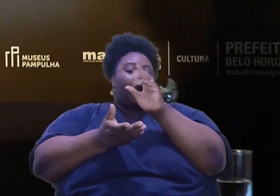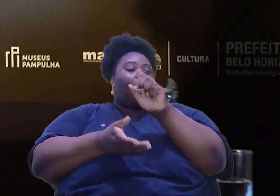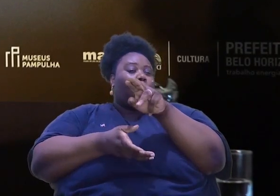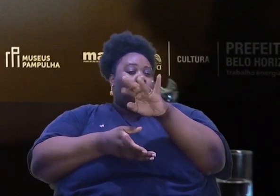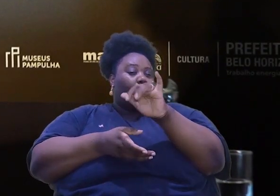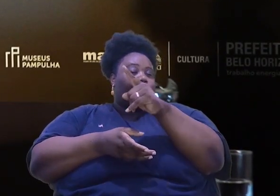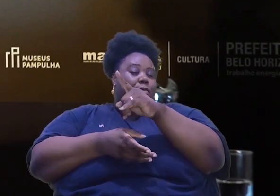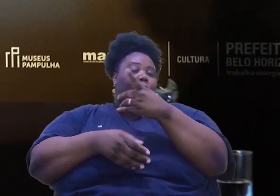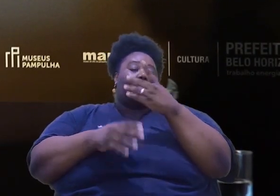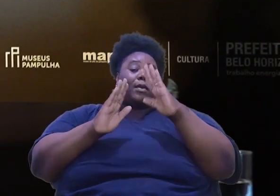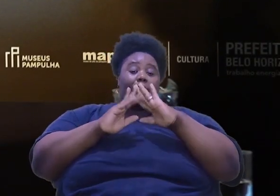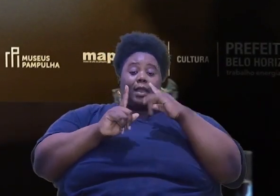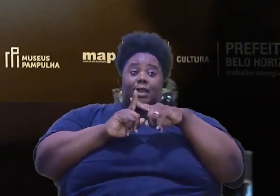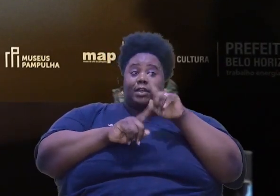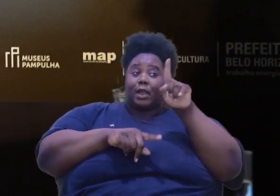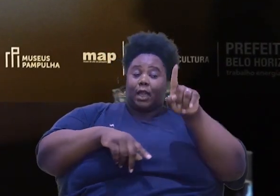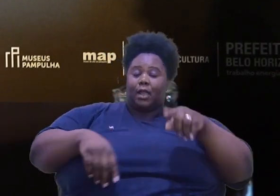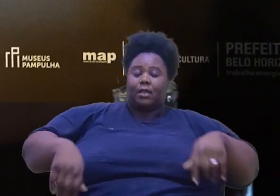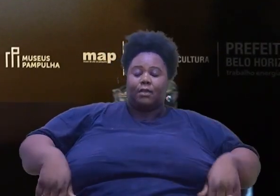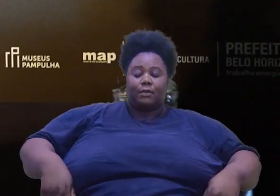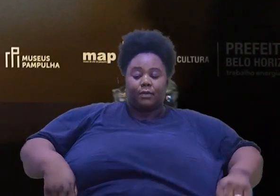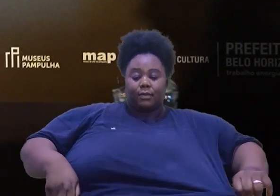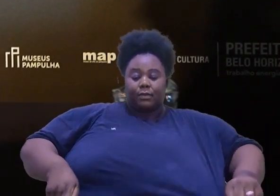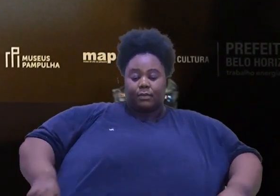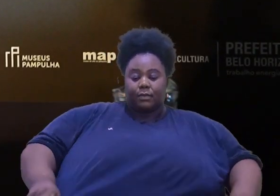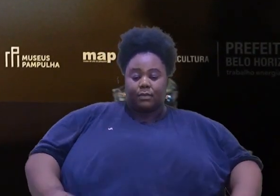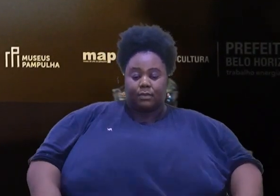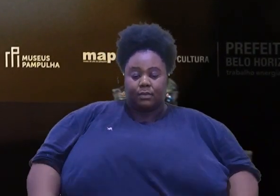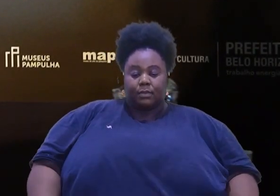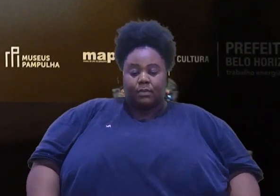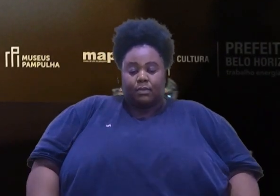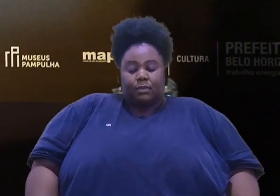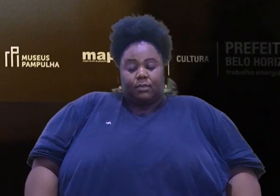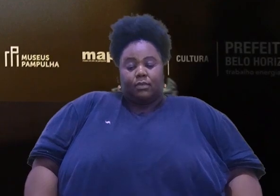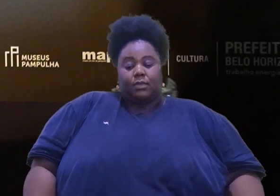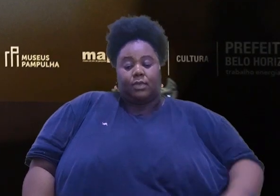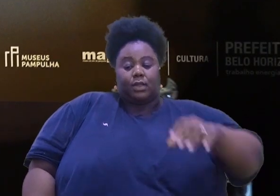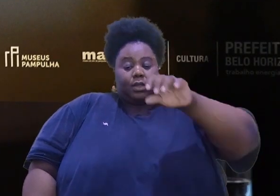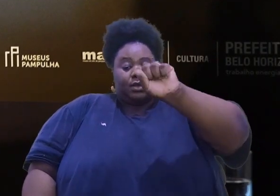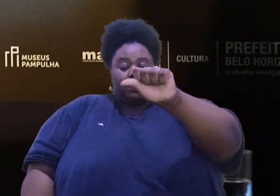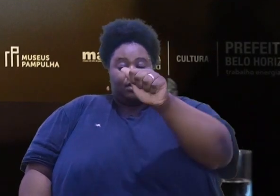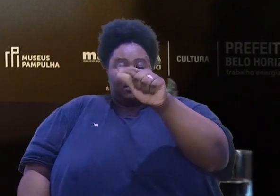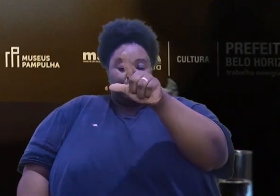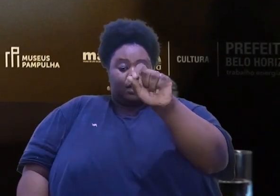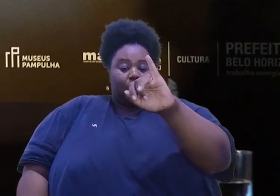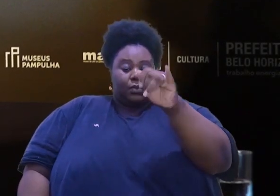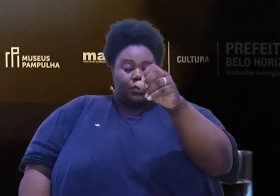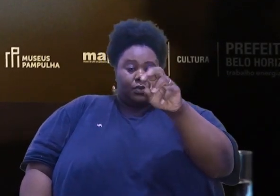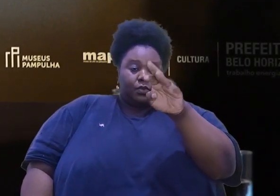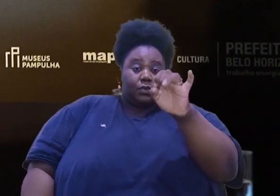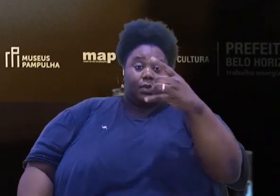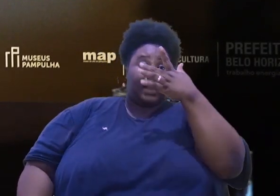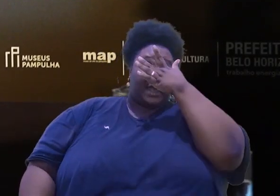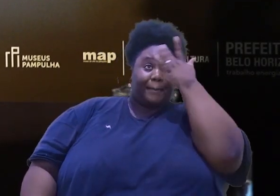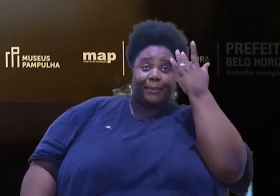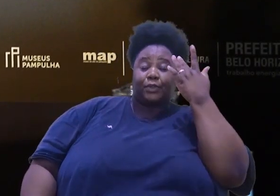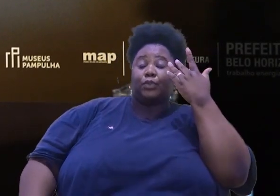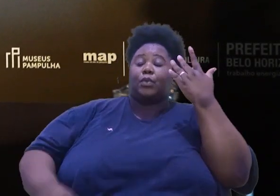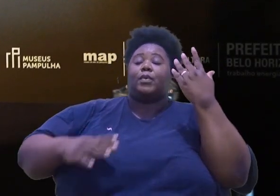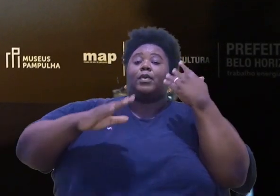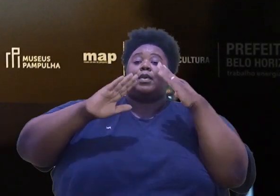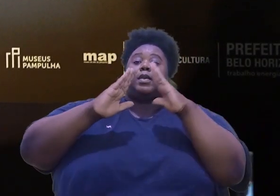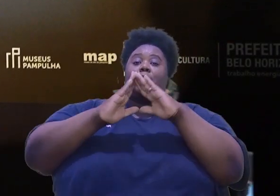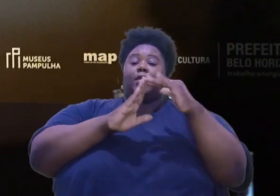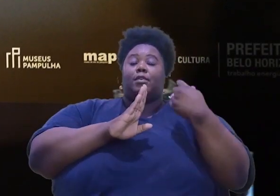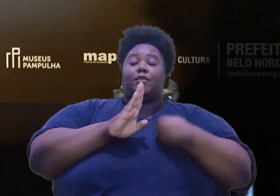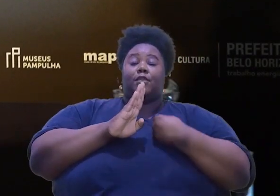Boa Viagem e da Igreja São José. Porque quem morava,